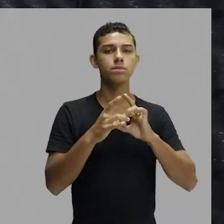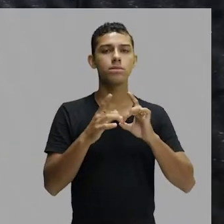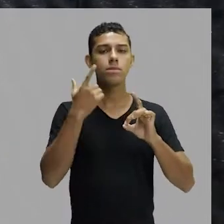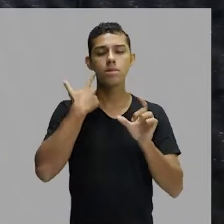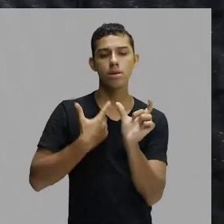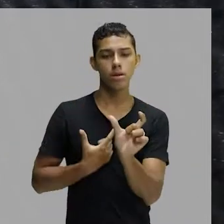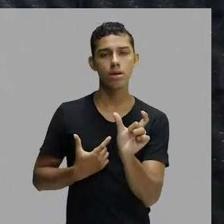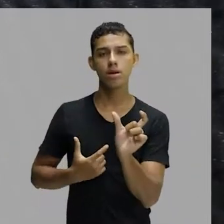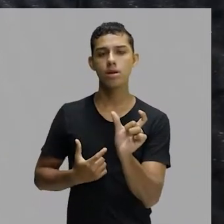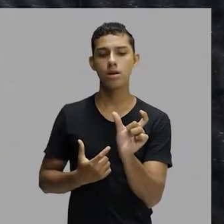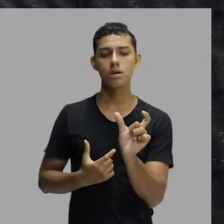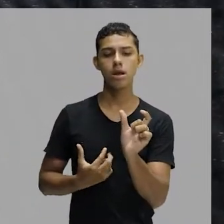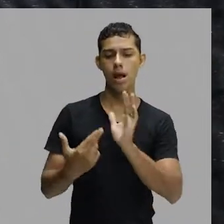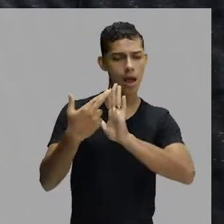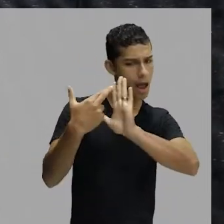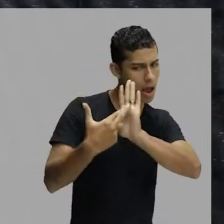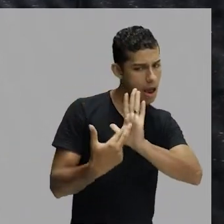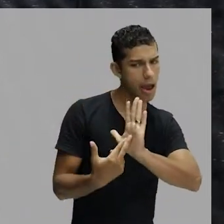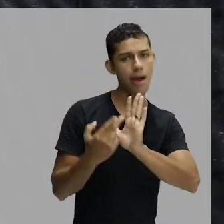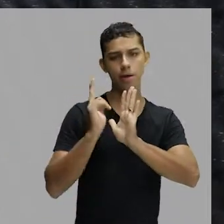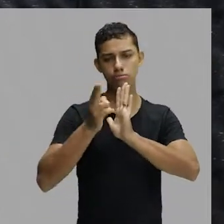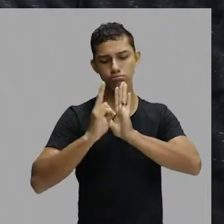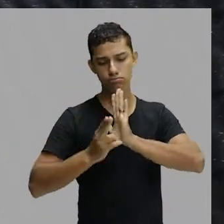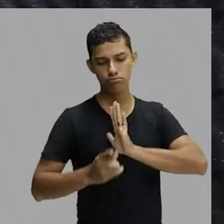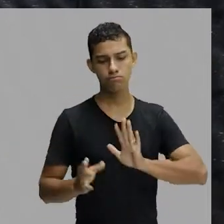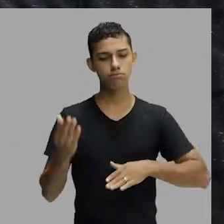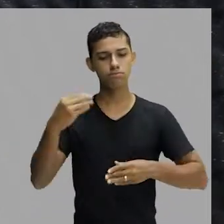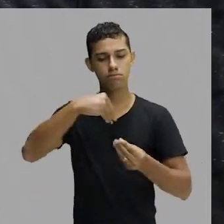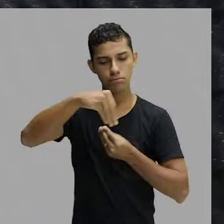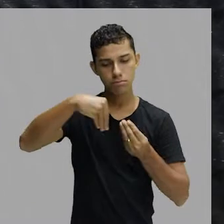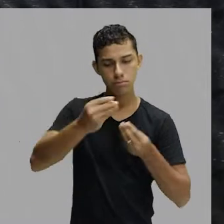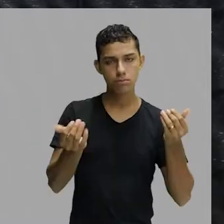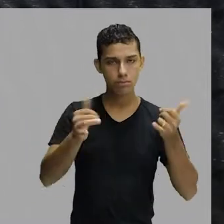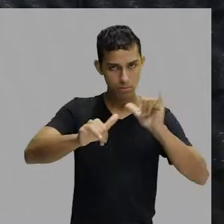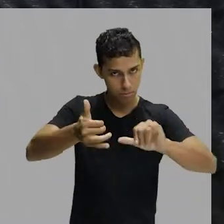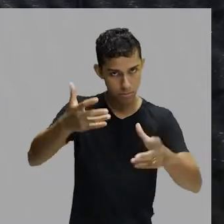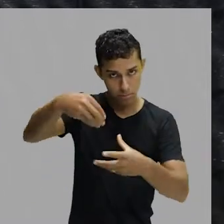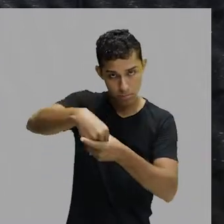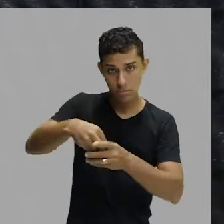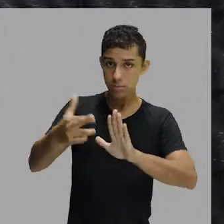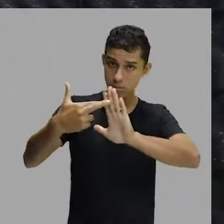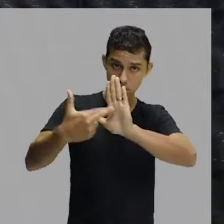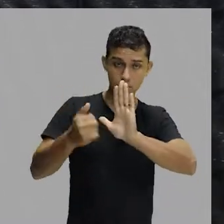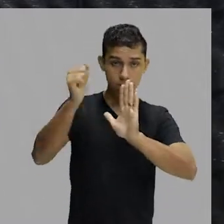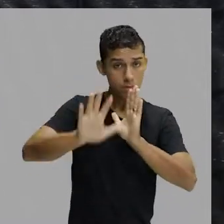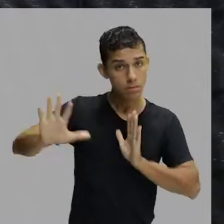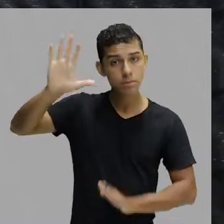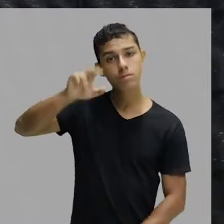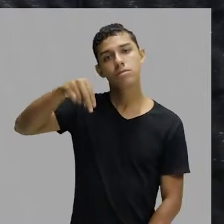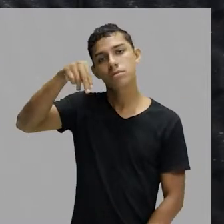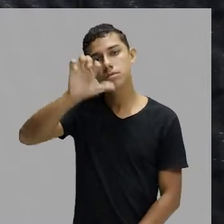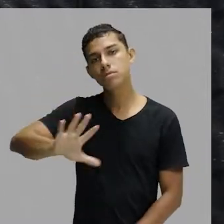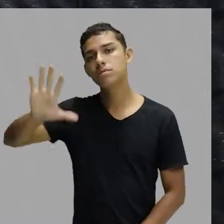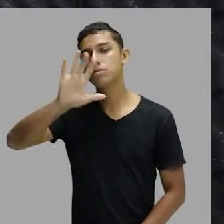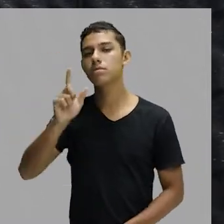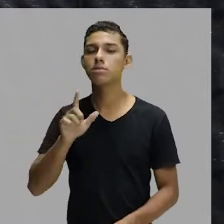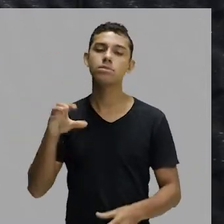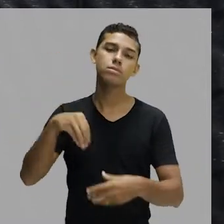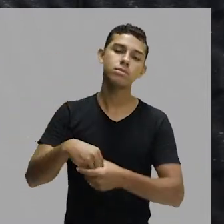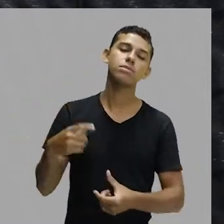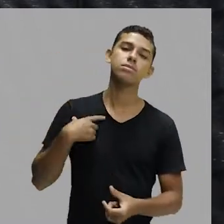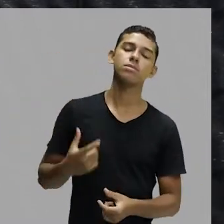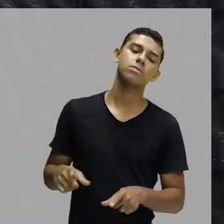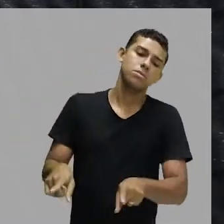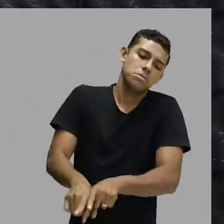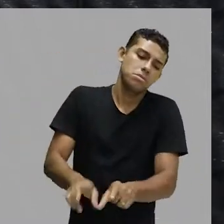pelas regras de nomenclaturas dos compostos, certo? Esse fenol ou benzenol, nós também podemos